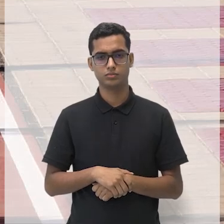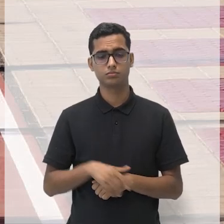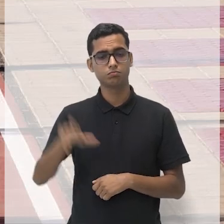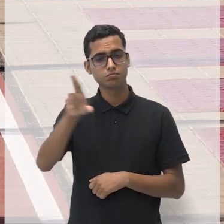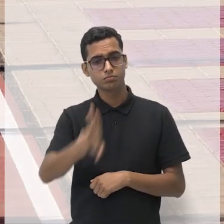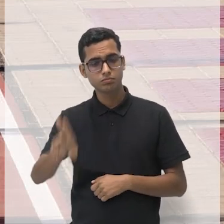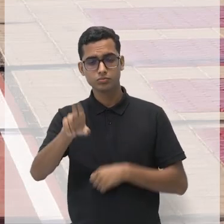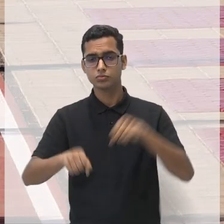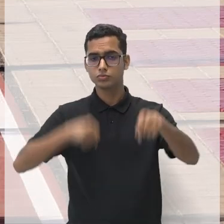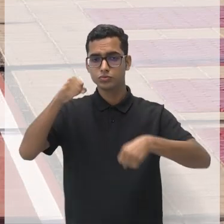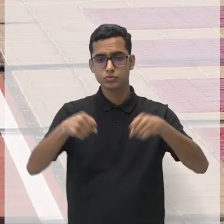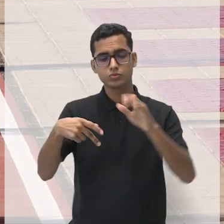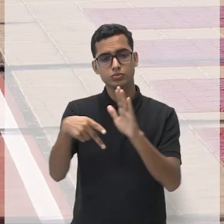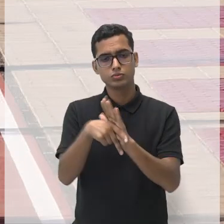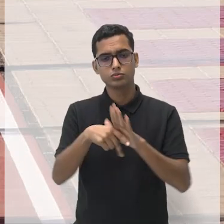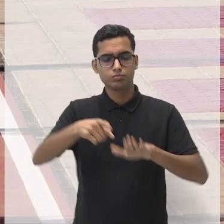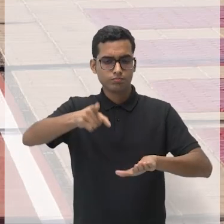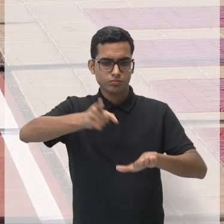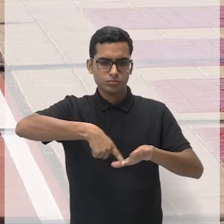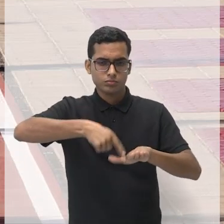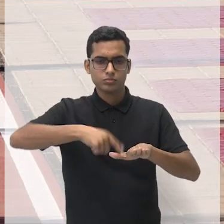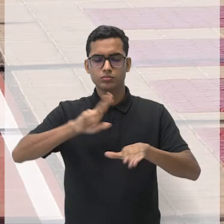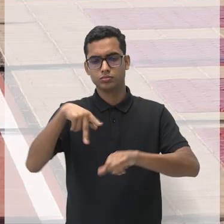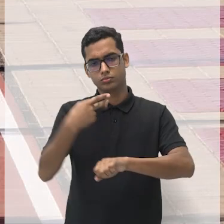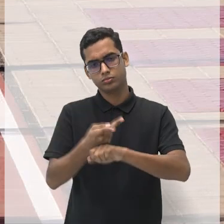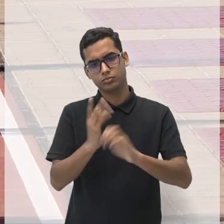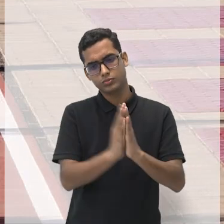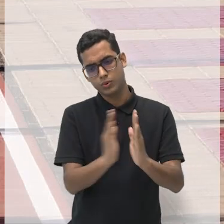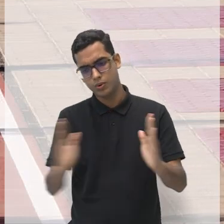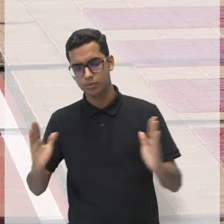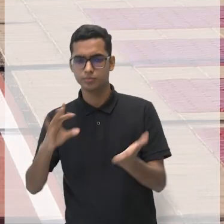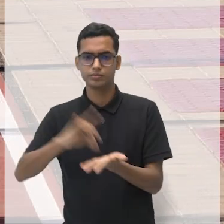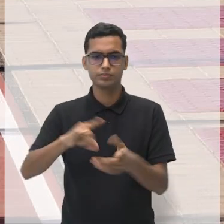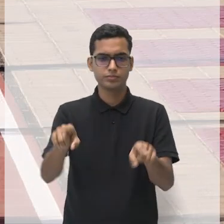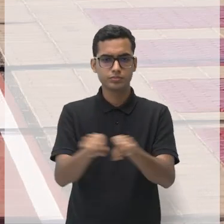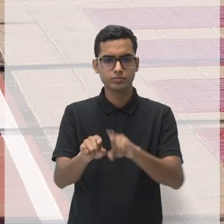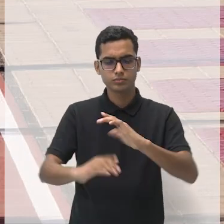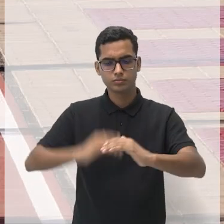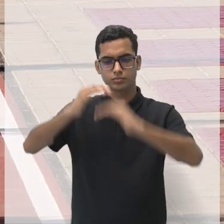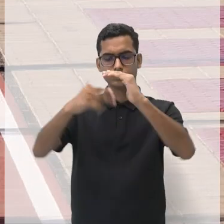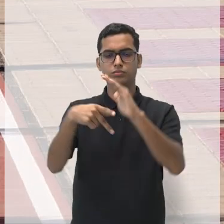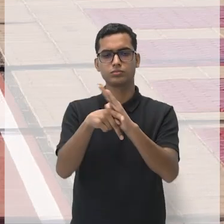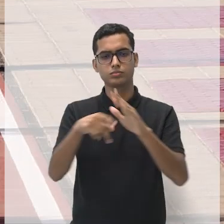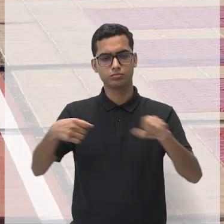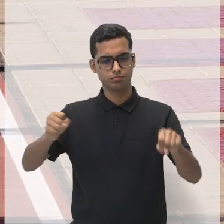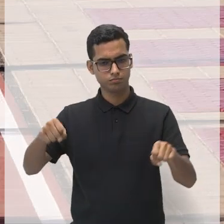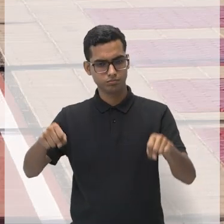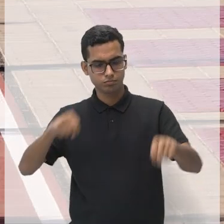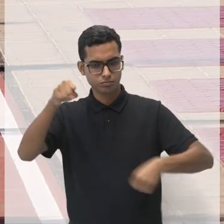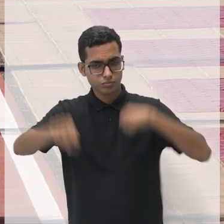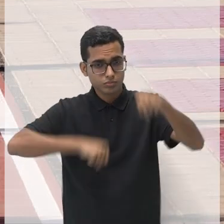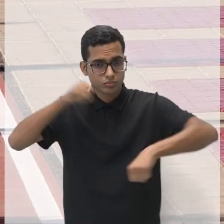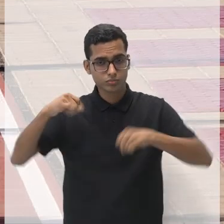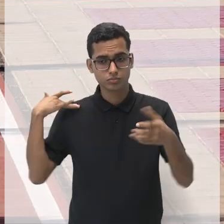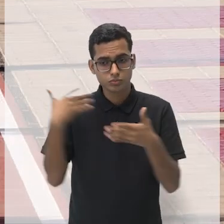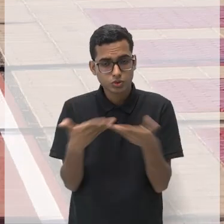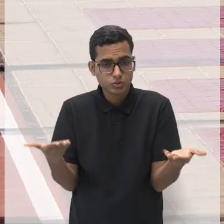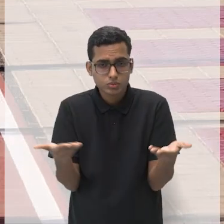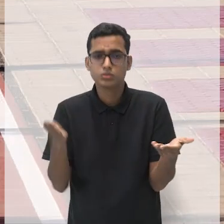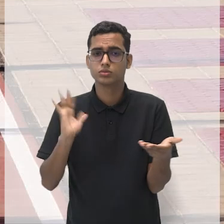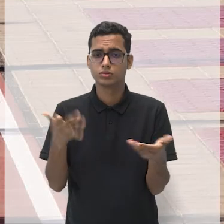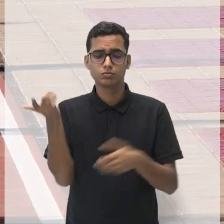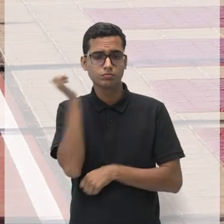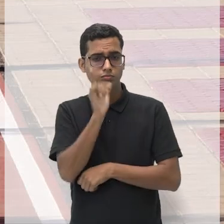uso da bicicleta usando os pés. Com o passar do tempo e com a evolução da bike, né, a gente hoje já consegue ver